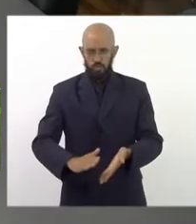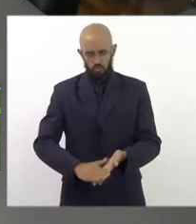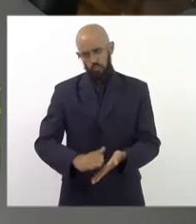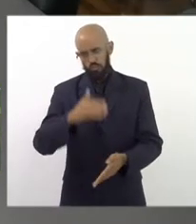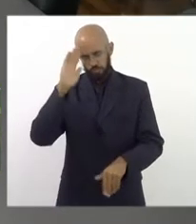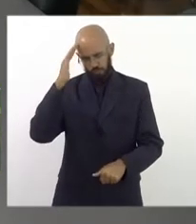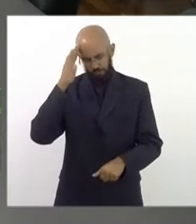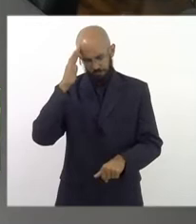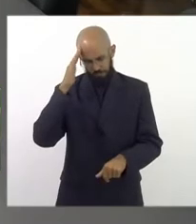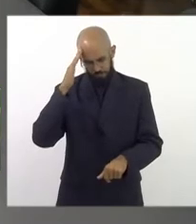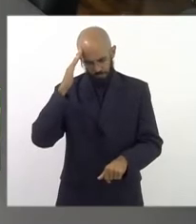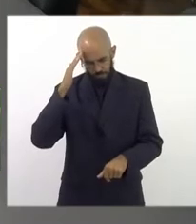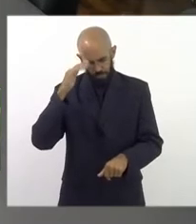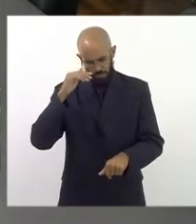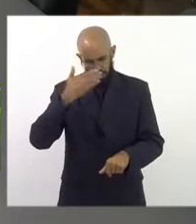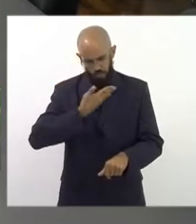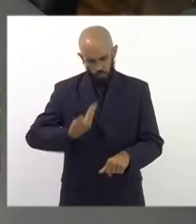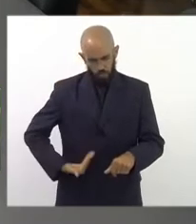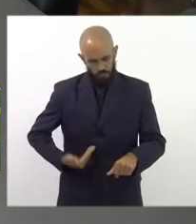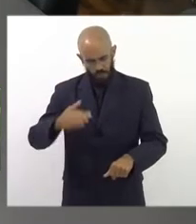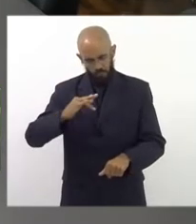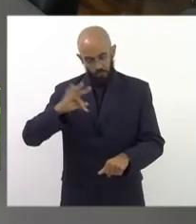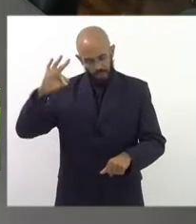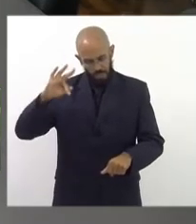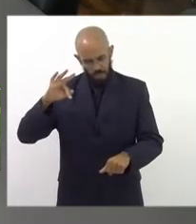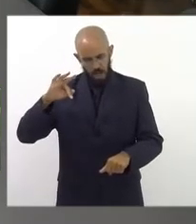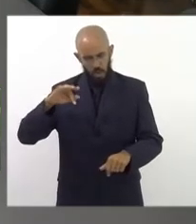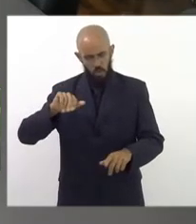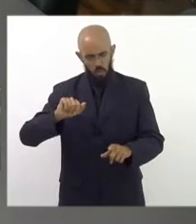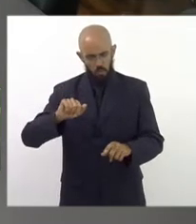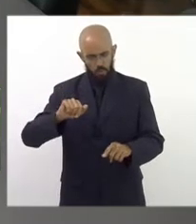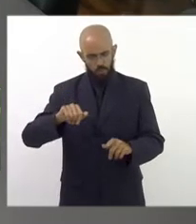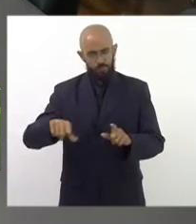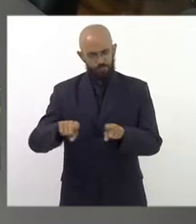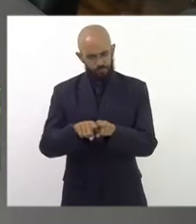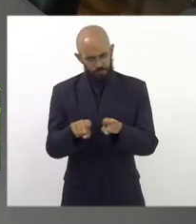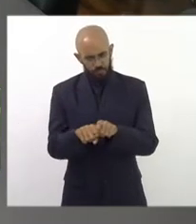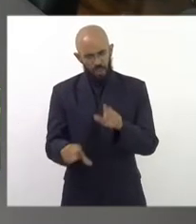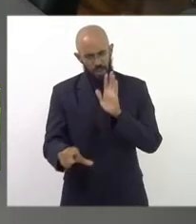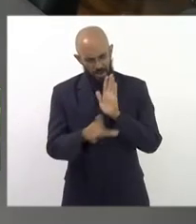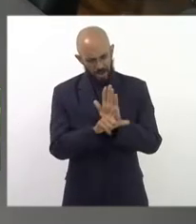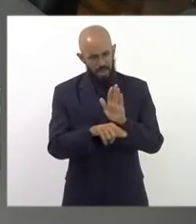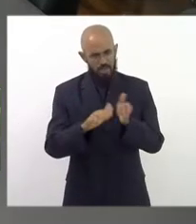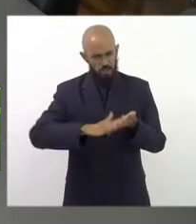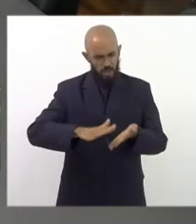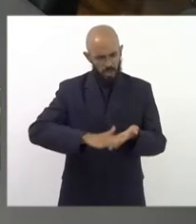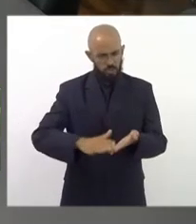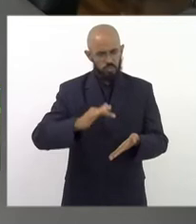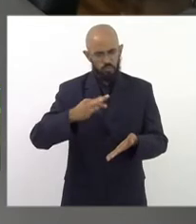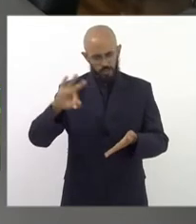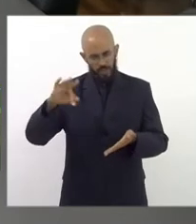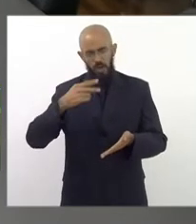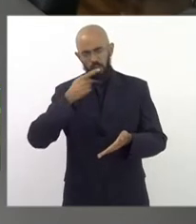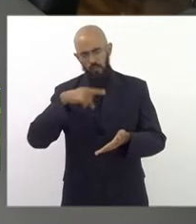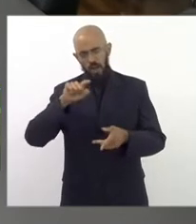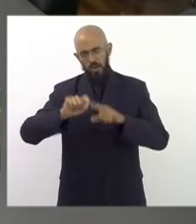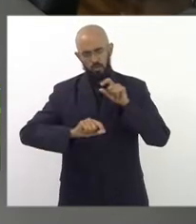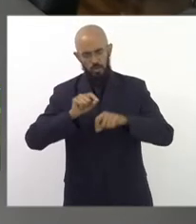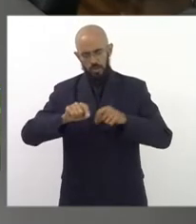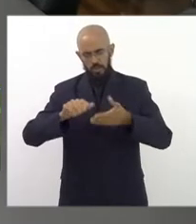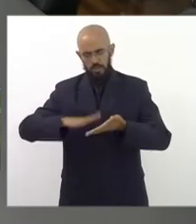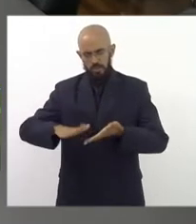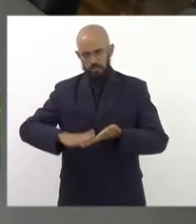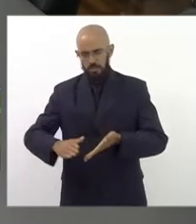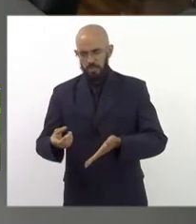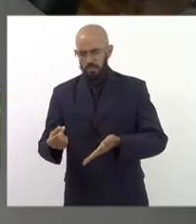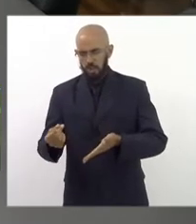do governo federal, e aí não é um entendimento, é o que dispõe a lei de teto de gastos federal, é que a despesa de capital deve compor